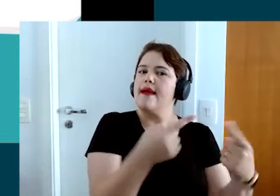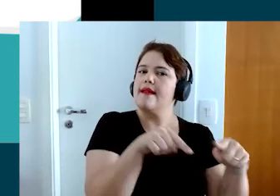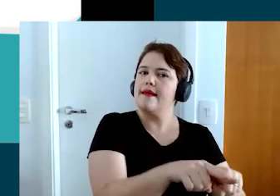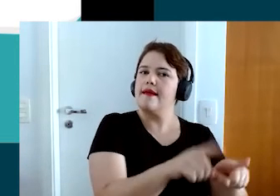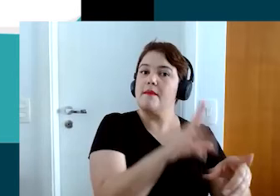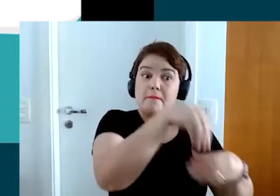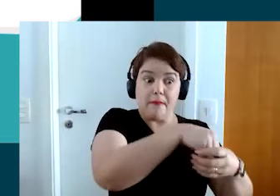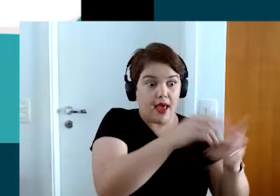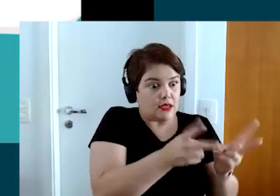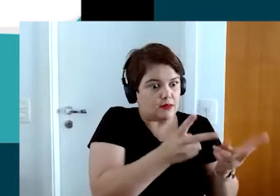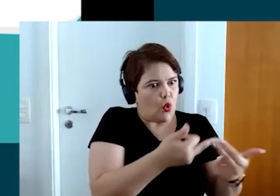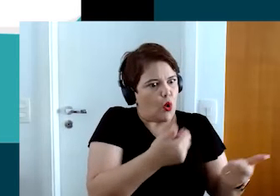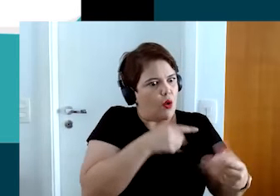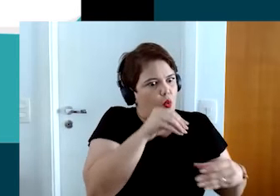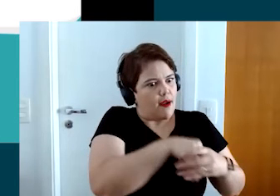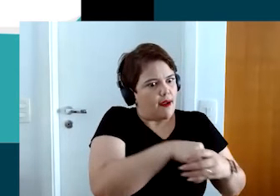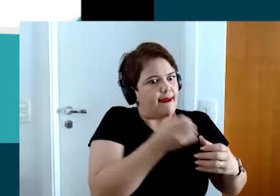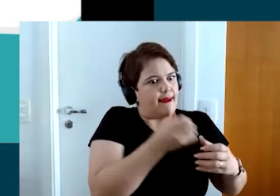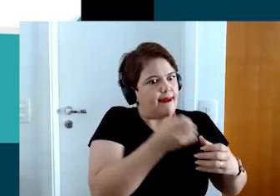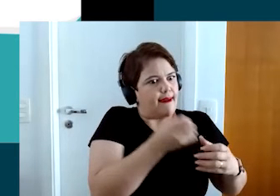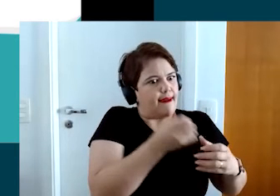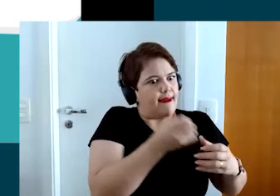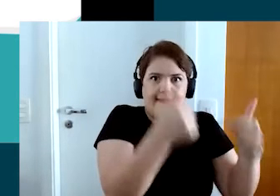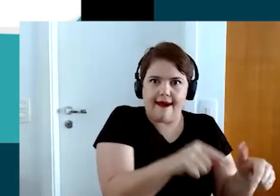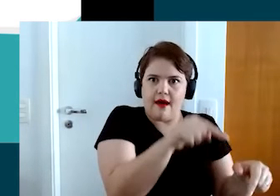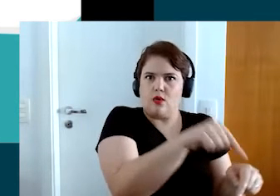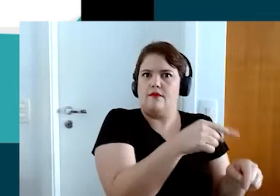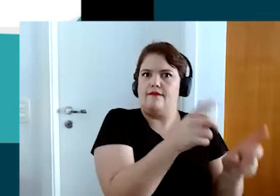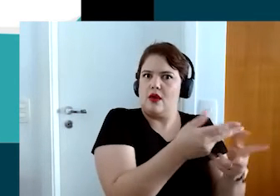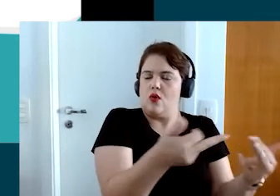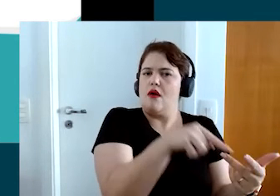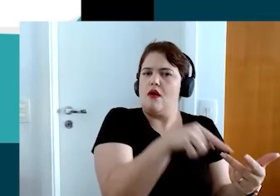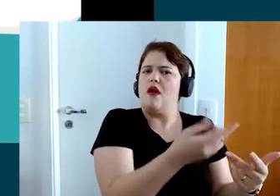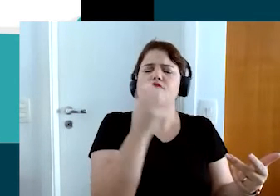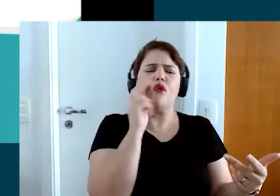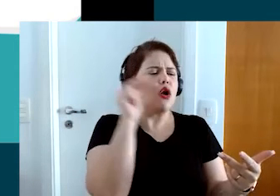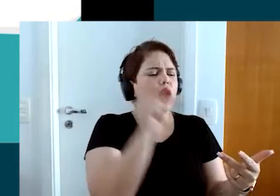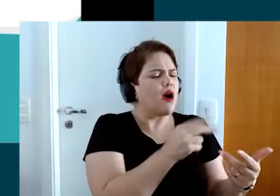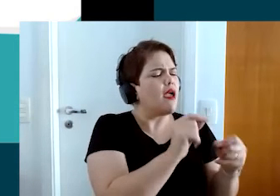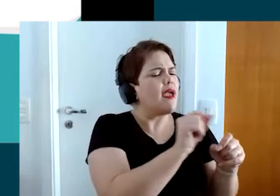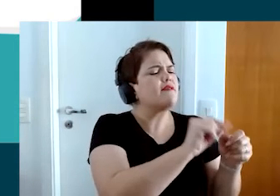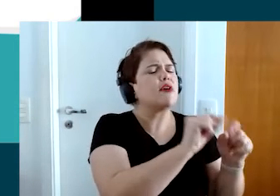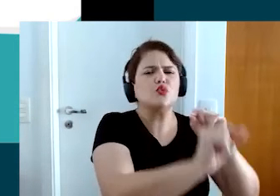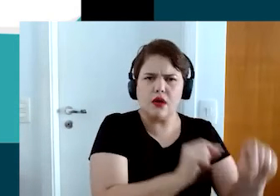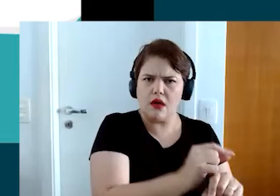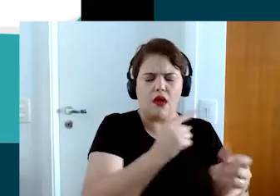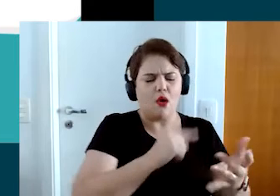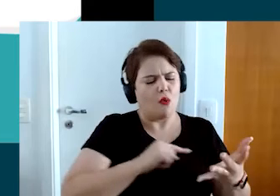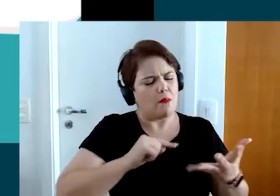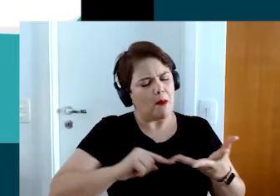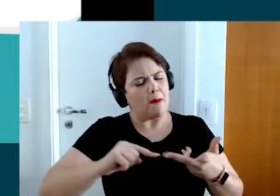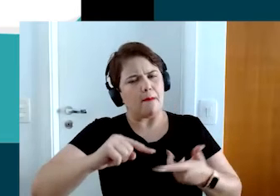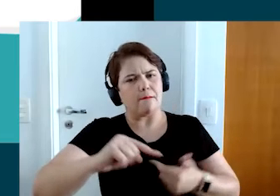que eu estou inserido, que o meu produto está inserido, trabalham. E através dessa análise, né, desse acompanhamento, tentar detectar